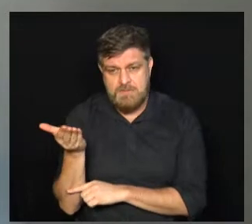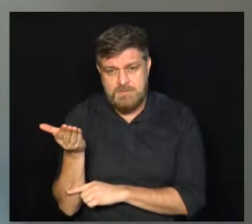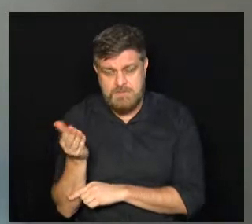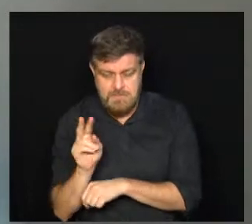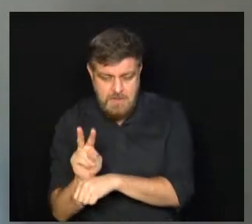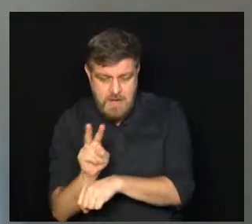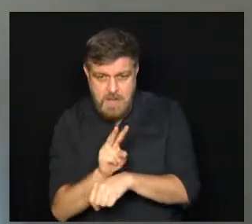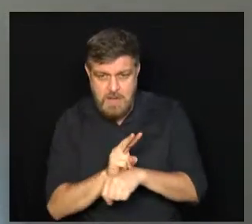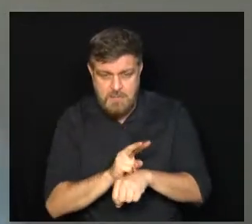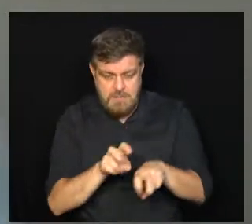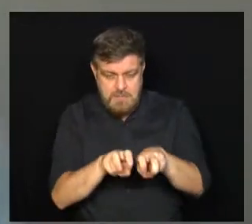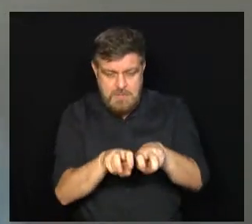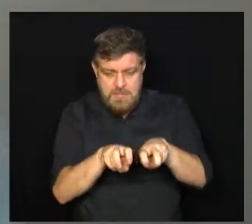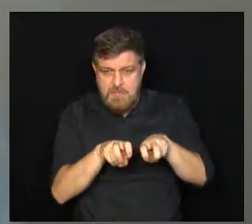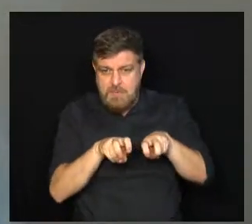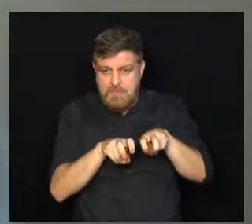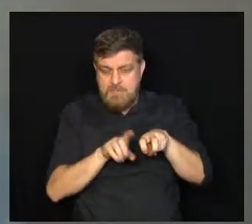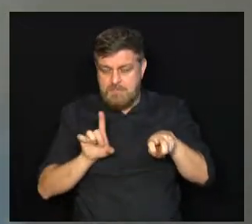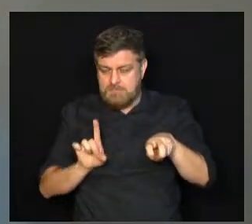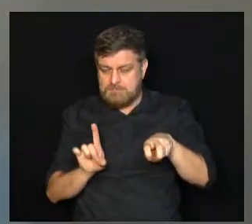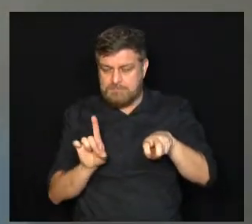uma audiência pública